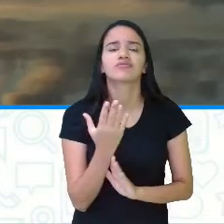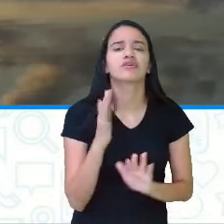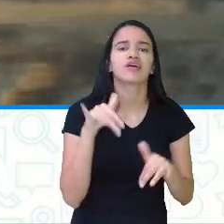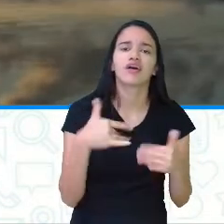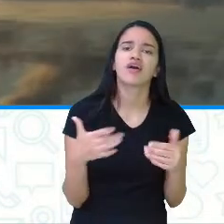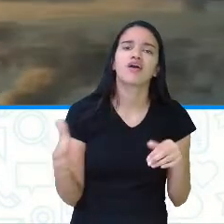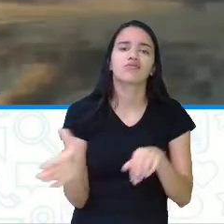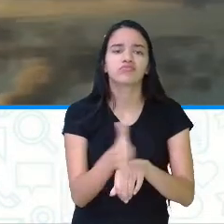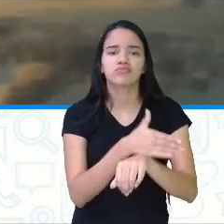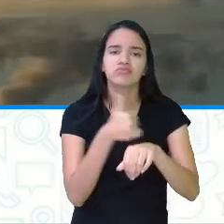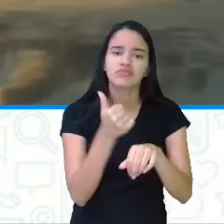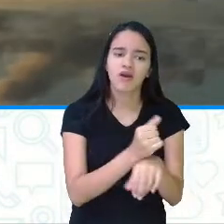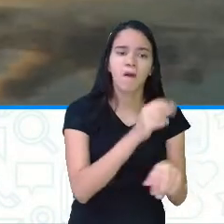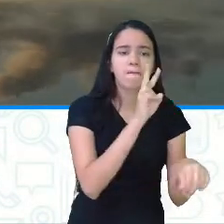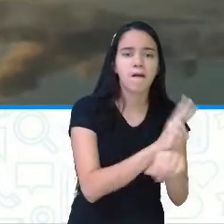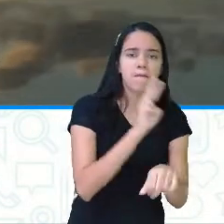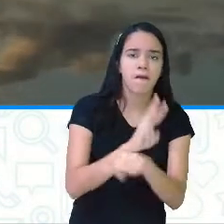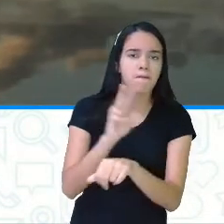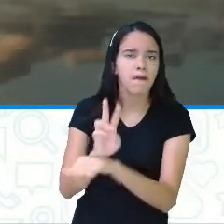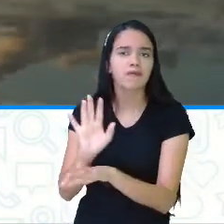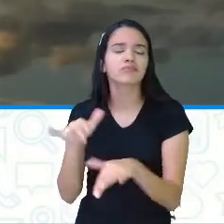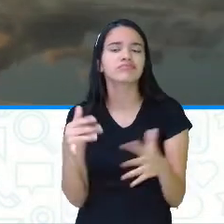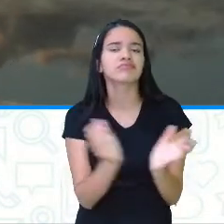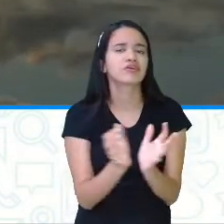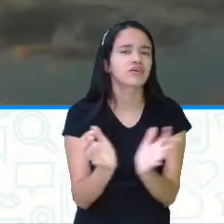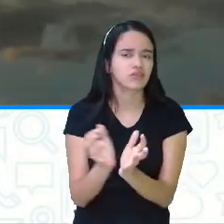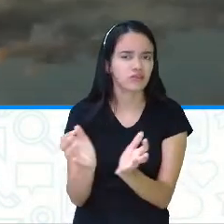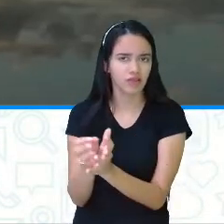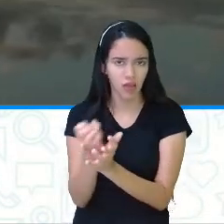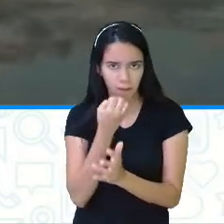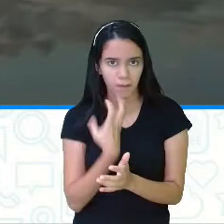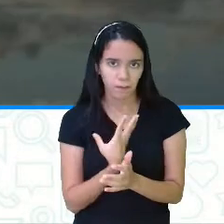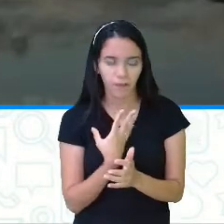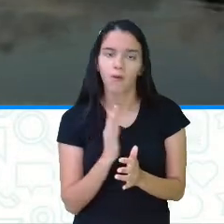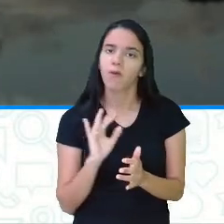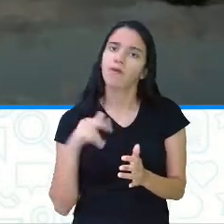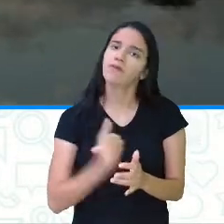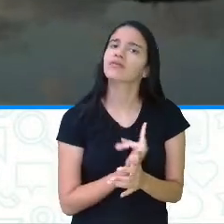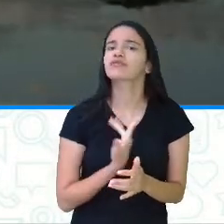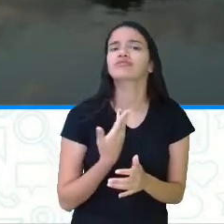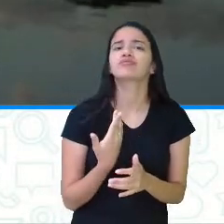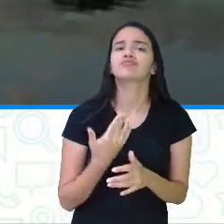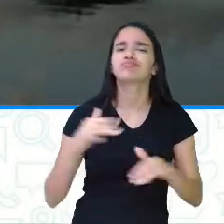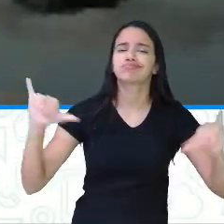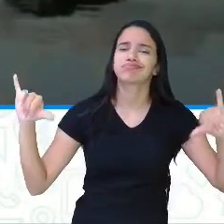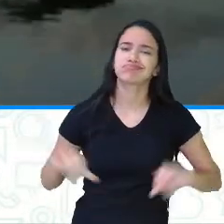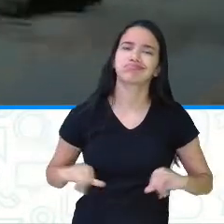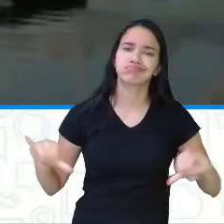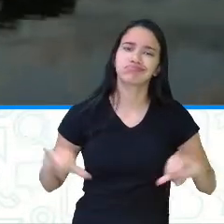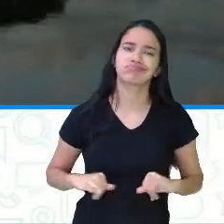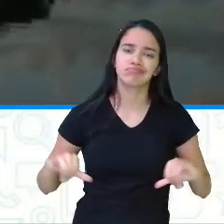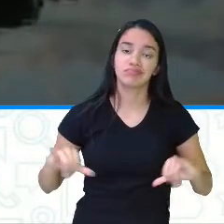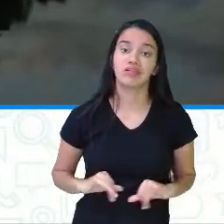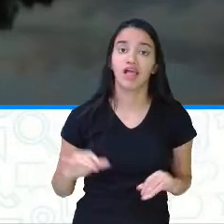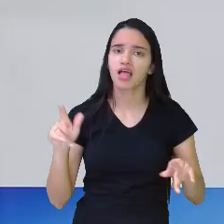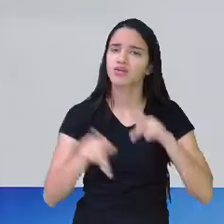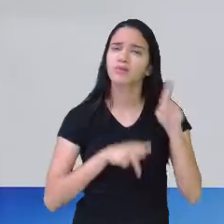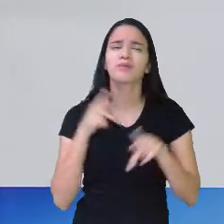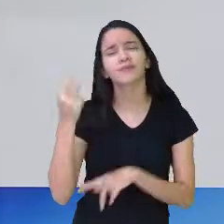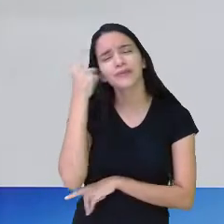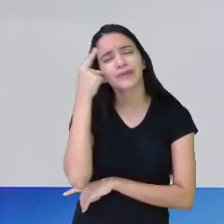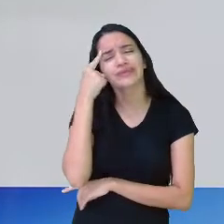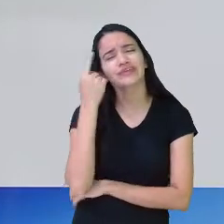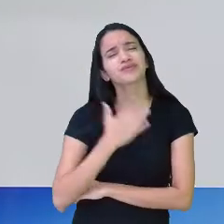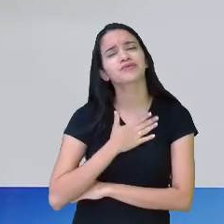parques, inúmeras reservas, mas será que é suficiente para a gente tanto sofrimento de um povo? Pensa aí